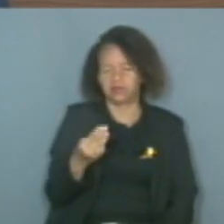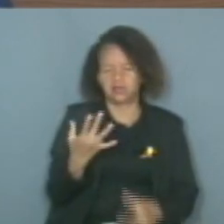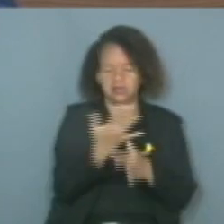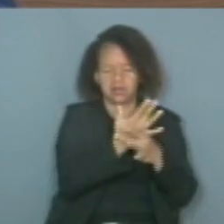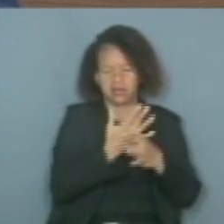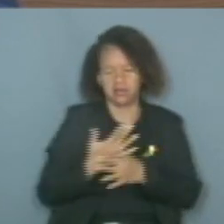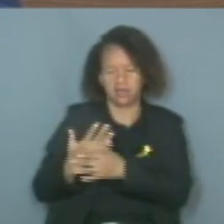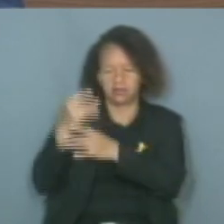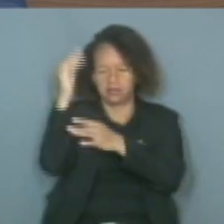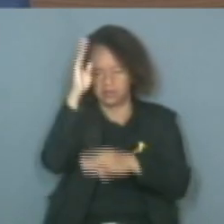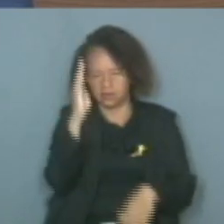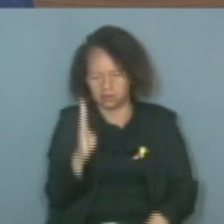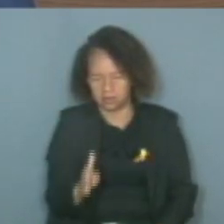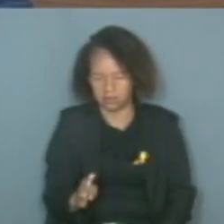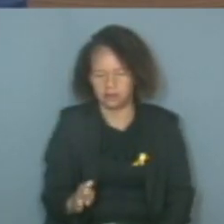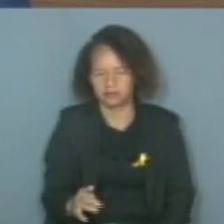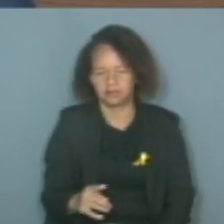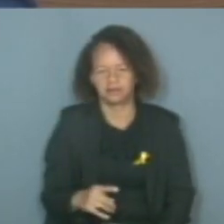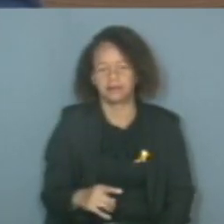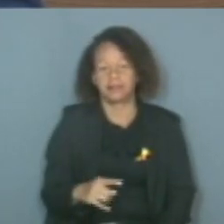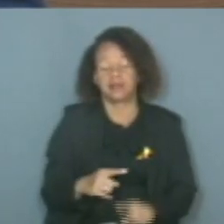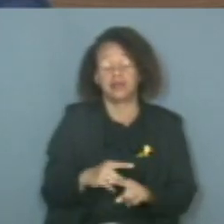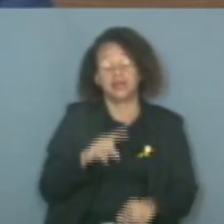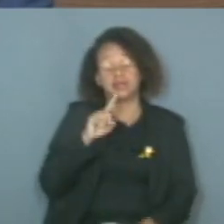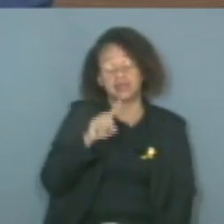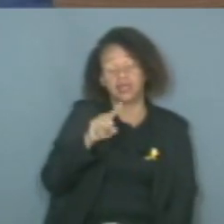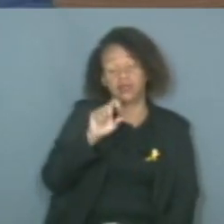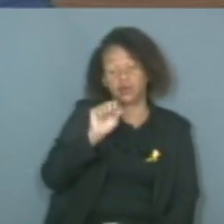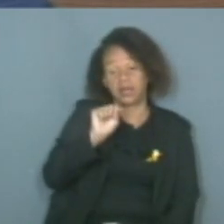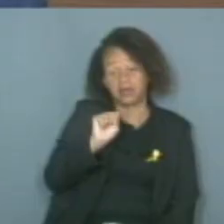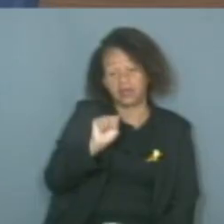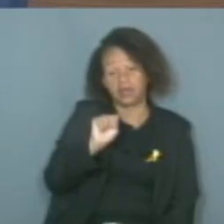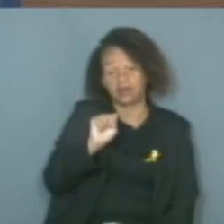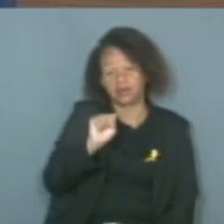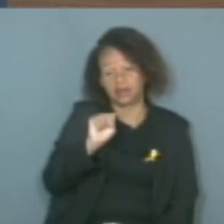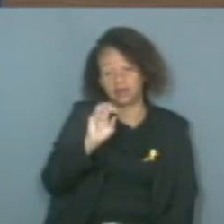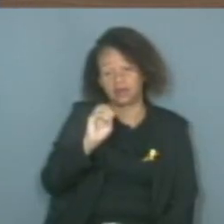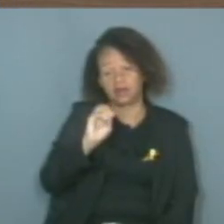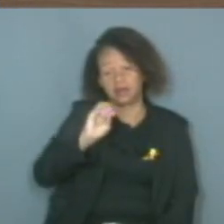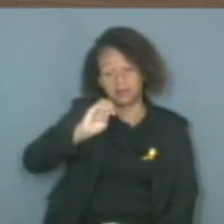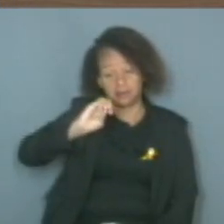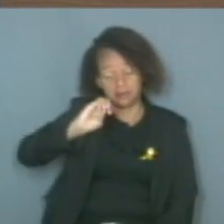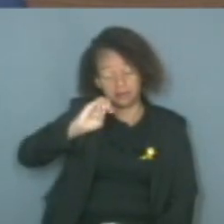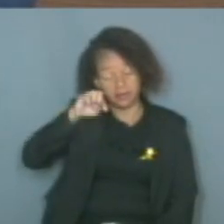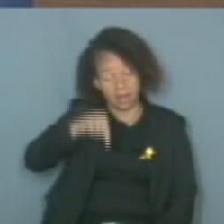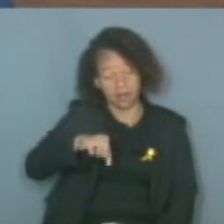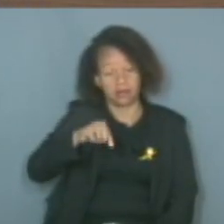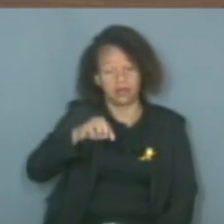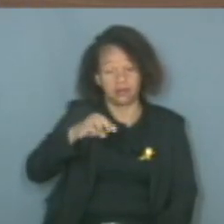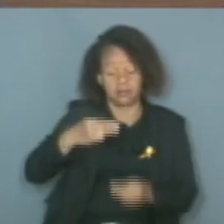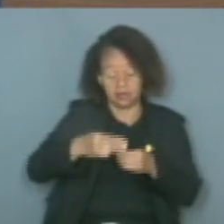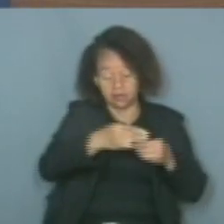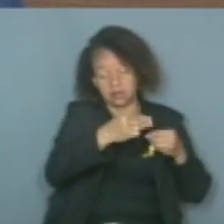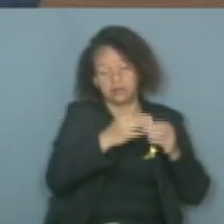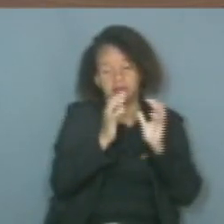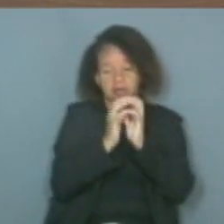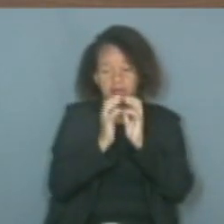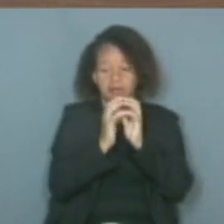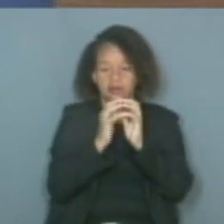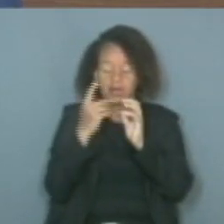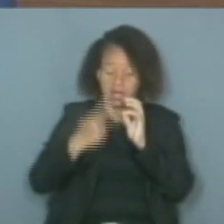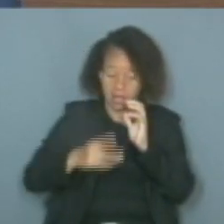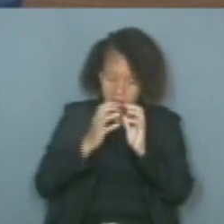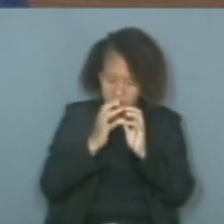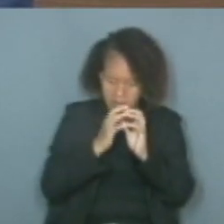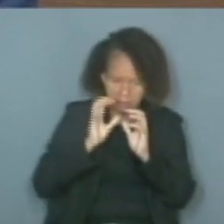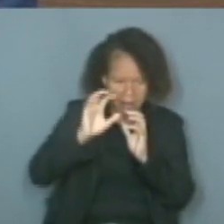no nosso Brasil, mais de 180 municípios no nosso Pernambuco. E Recife é a voz de